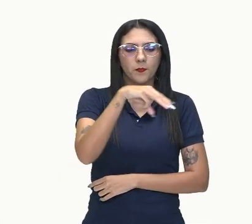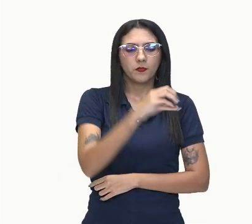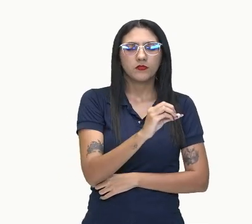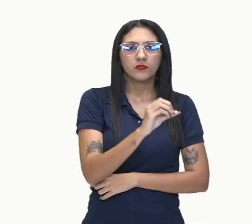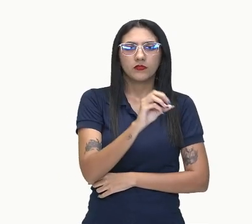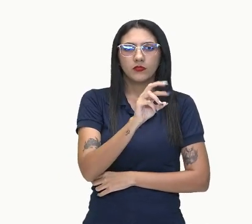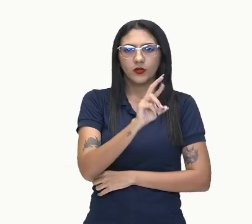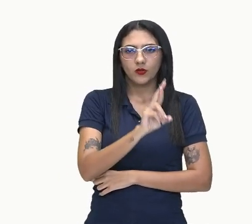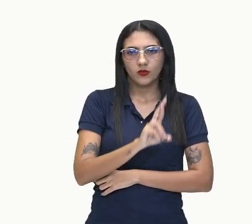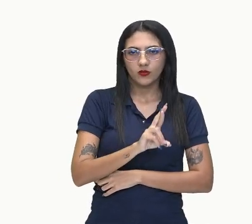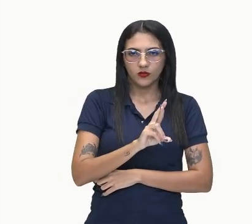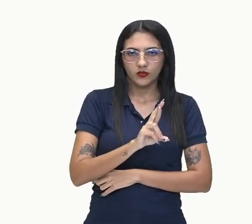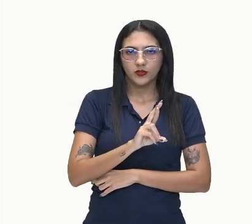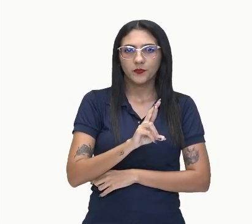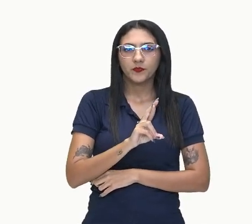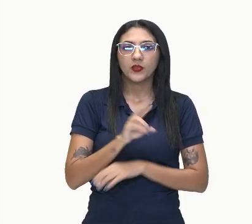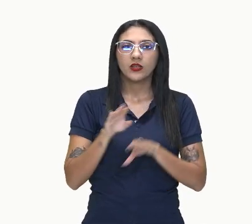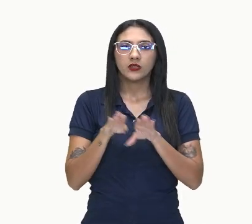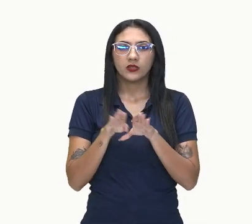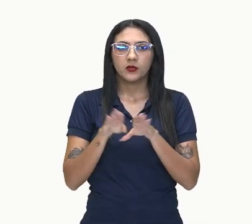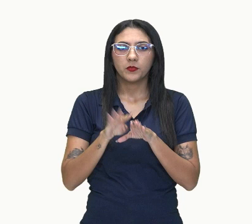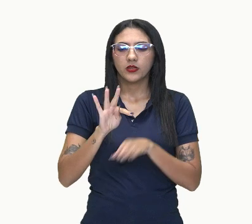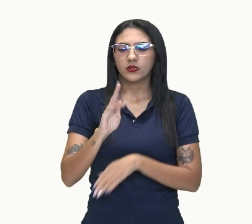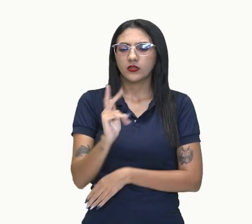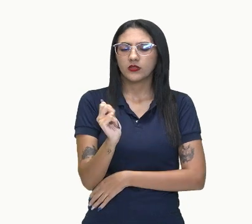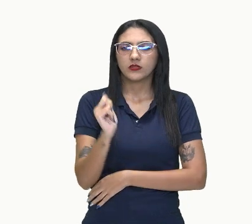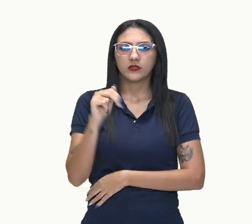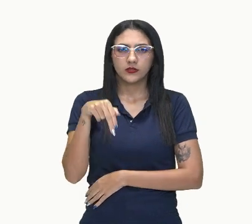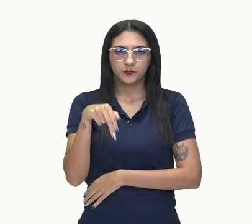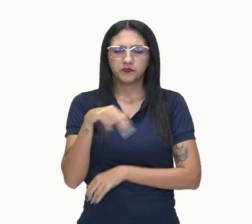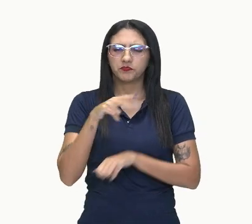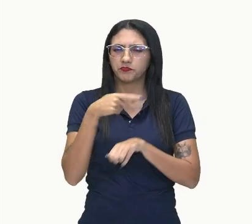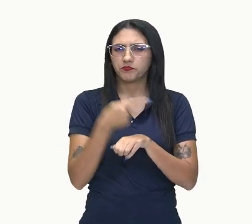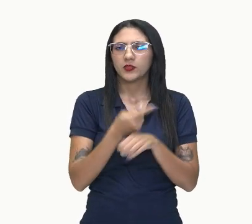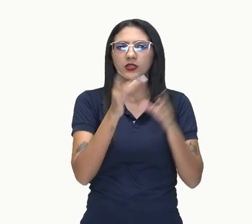o adjetivo e o than. Já já a gente vai falar um pouquinho mais sobre isso.